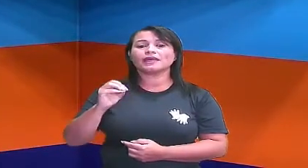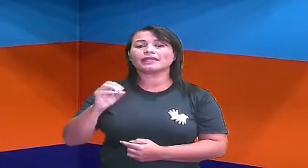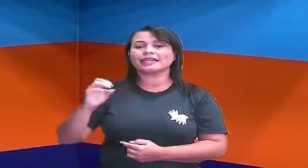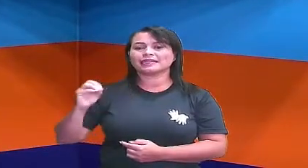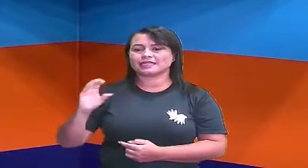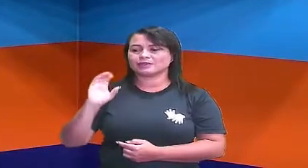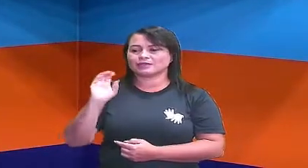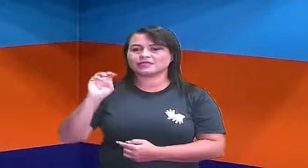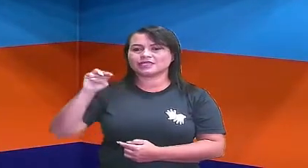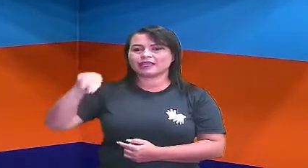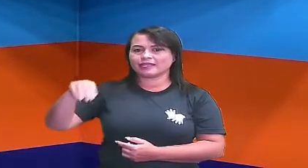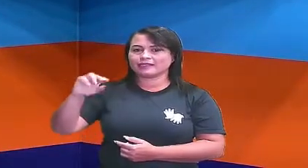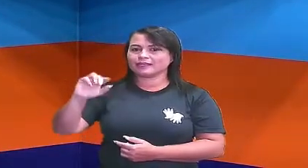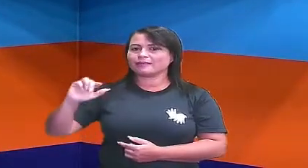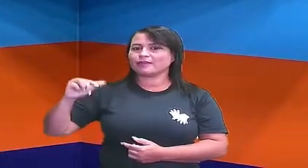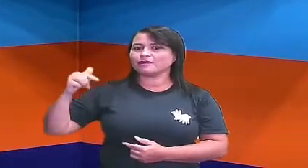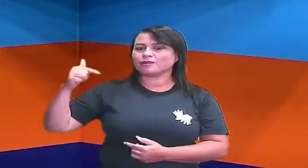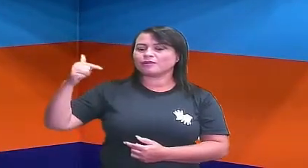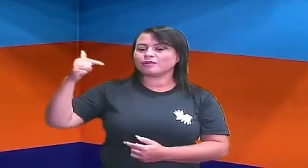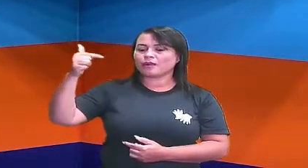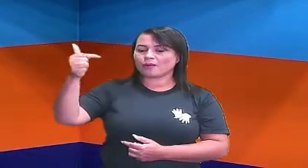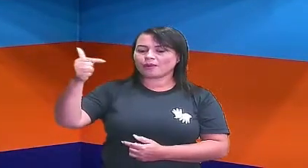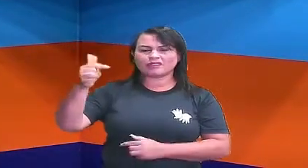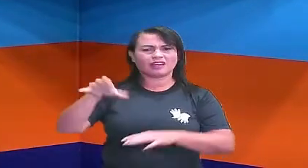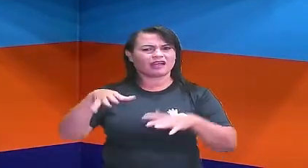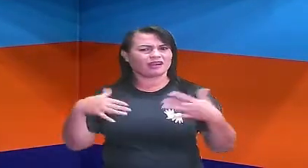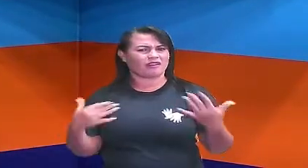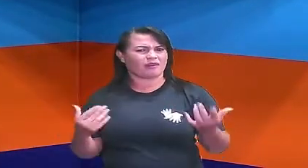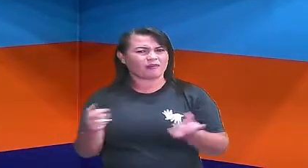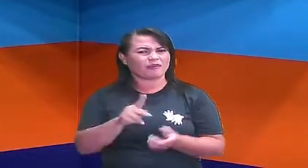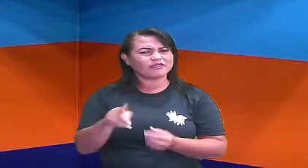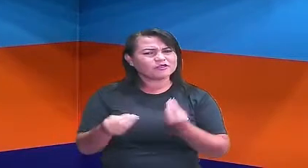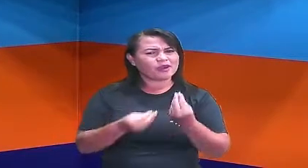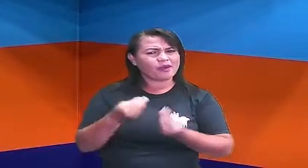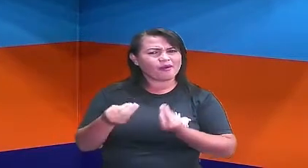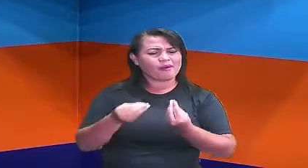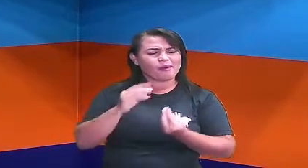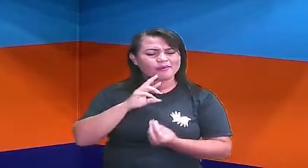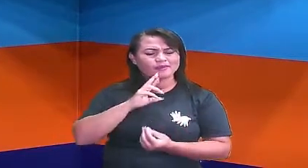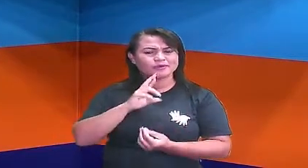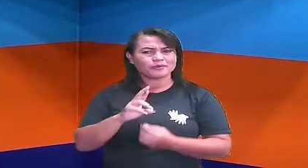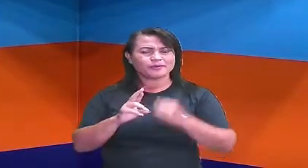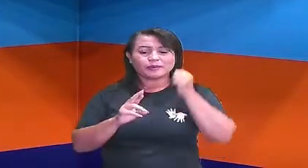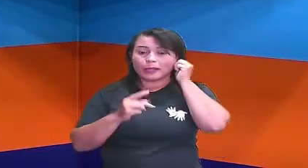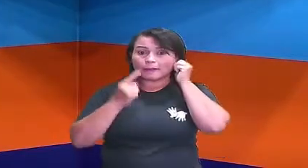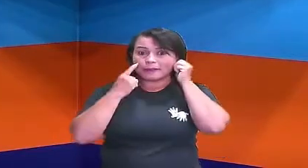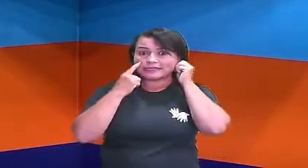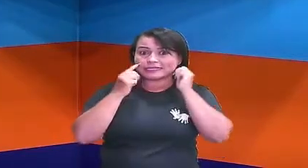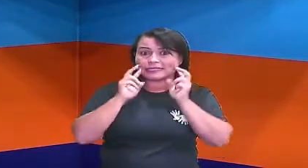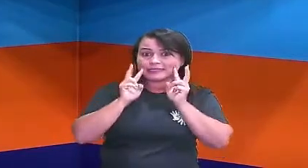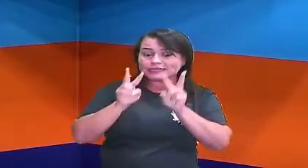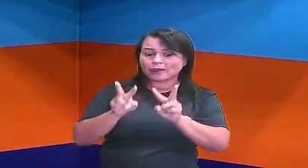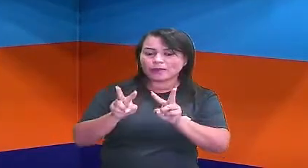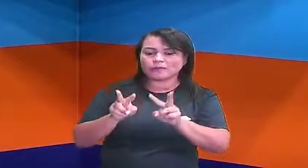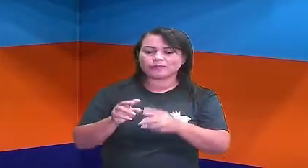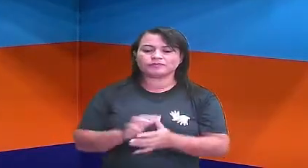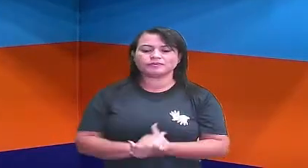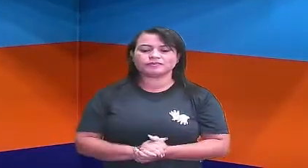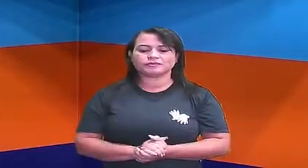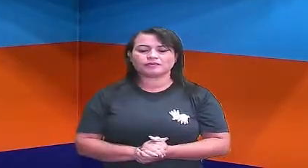3.300 centímetros ao quadrado. Opa, professora, como é que eu faço isso? Presta bem atenção